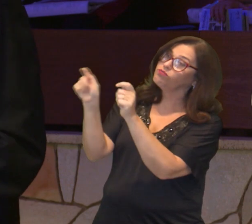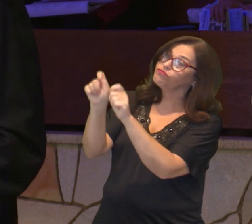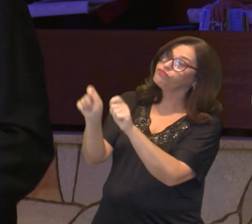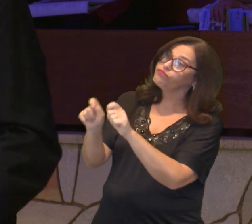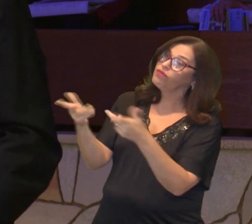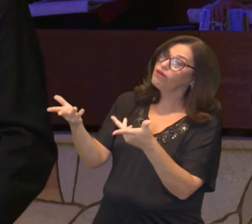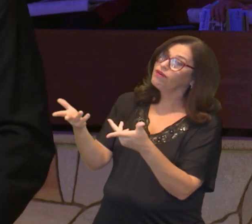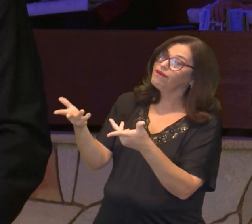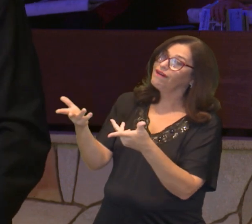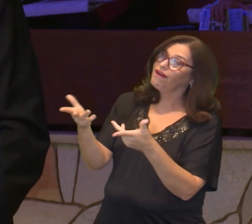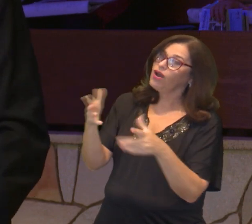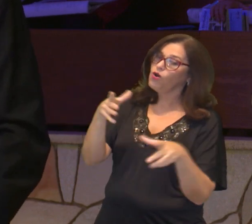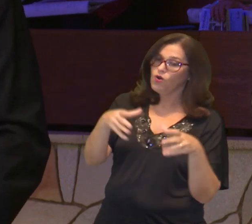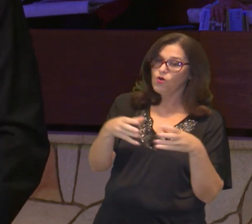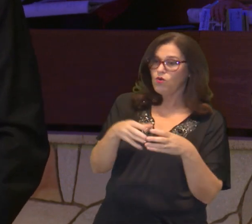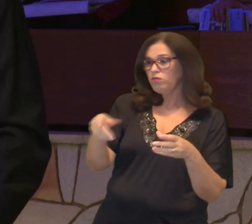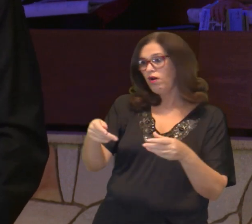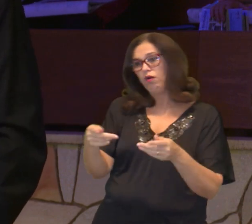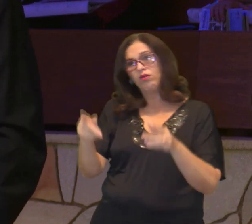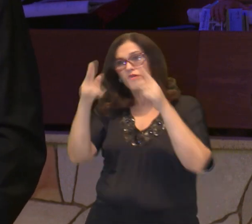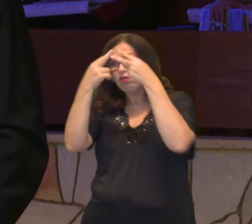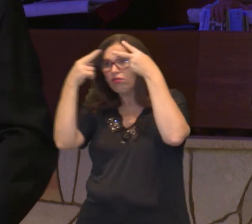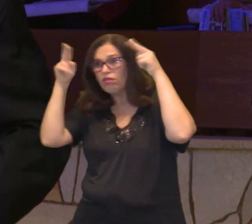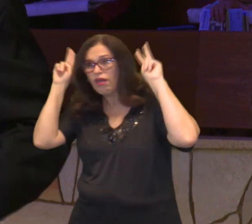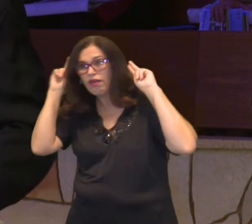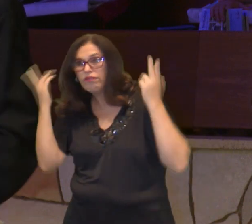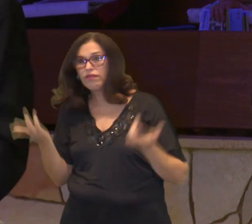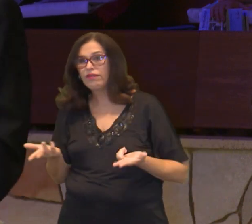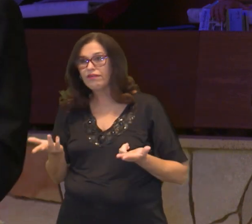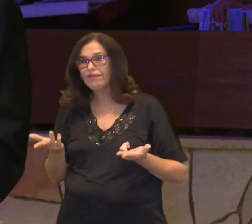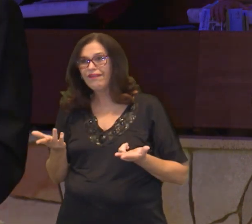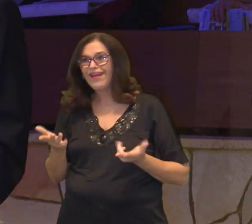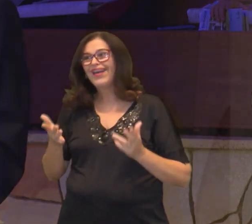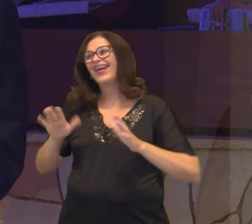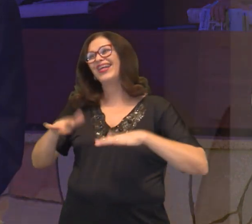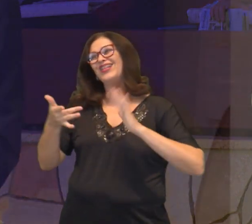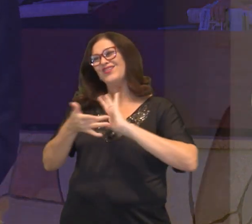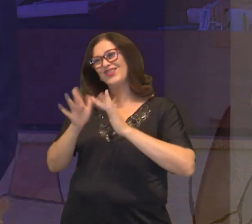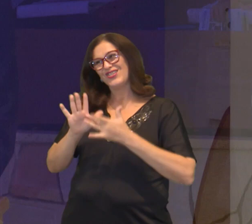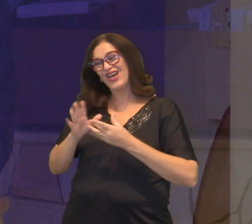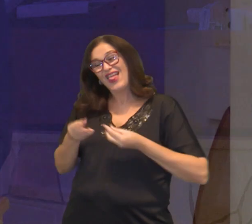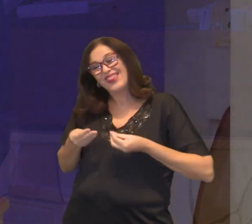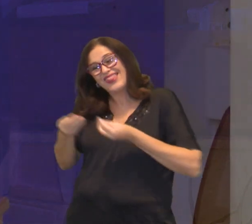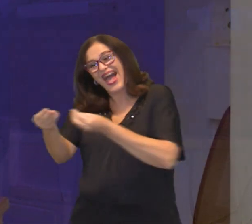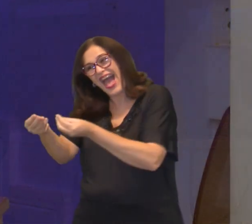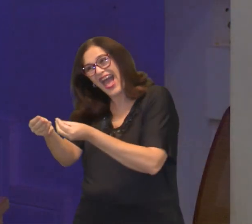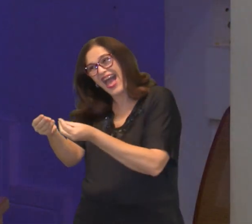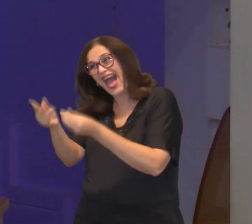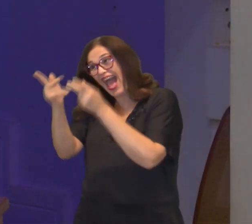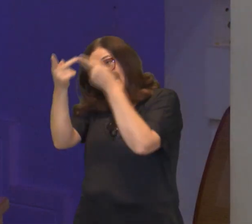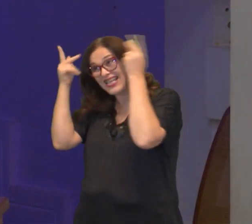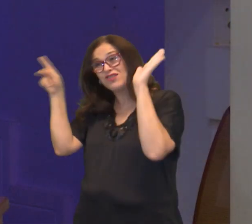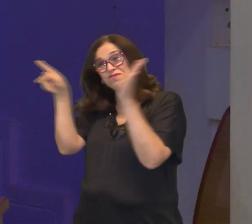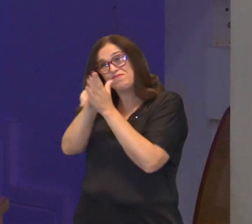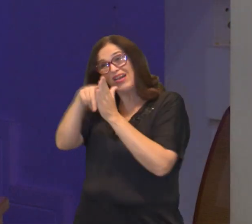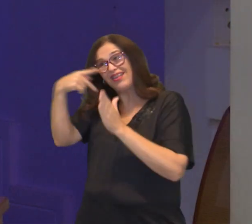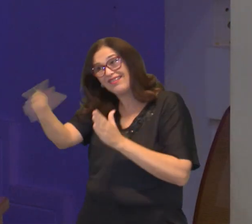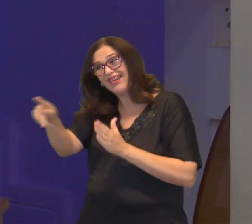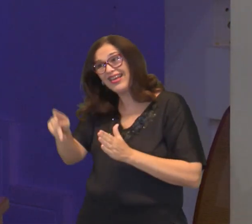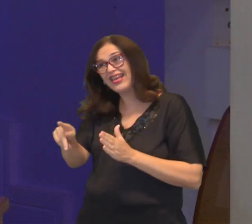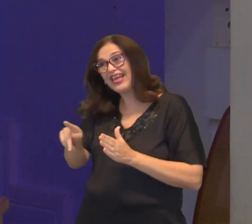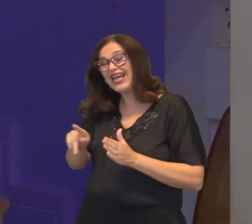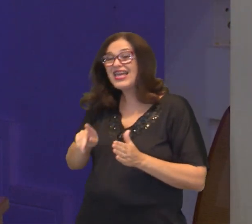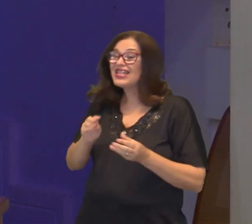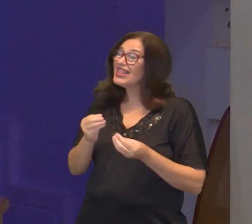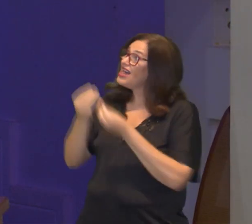e eles respondem: é de César. E então ele diz: dai a César o que é de César, e a Deus